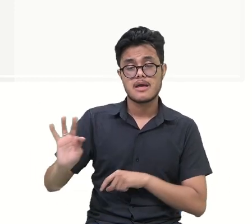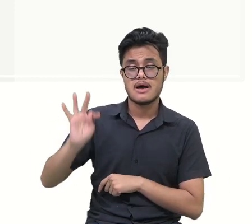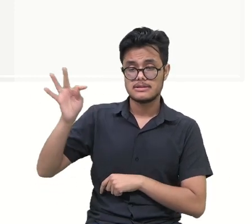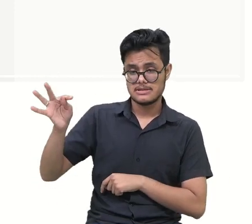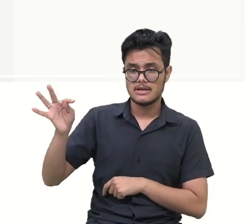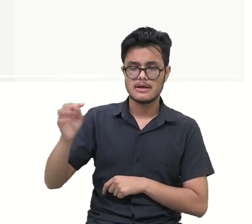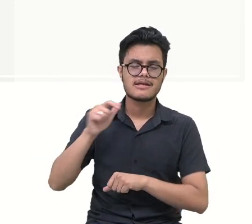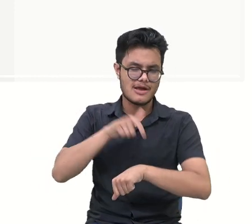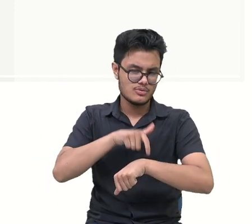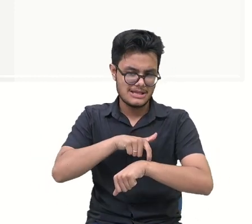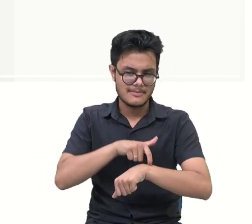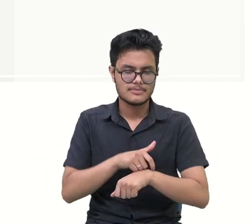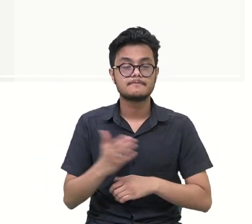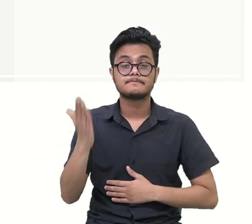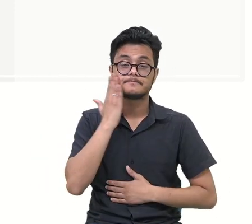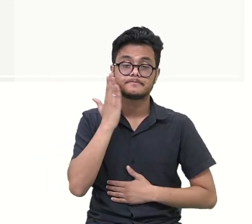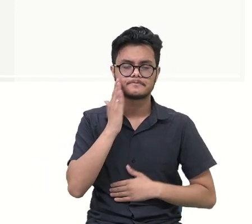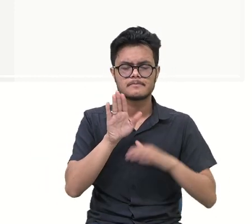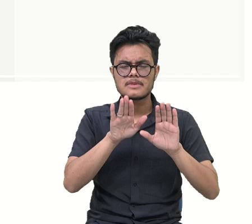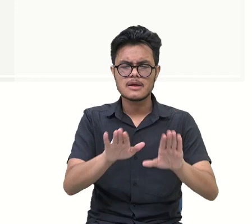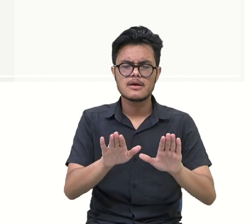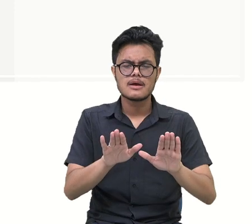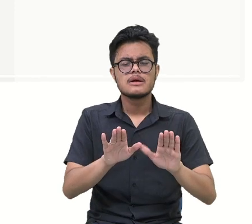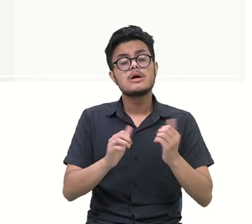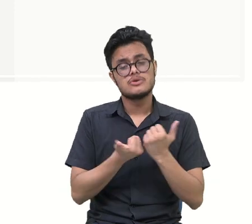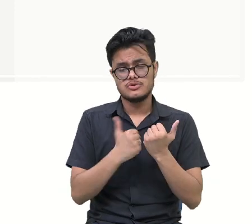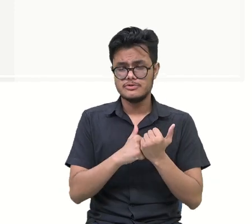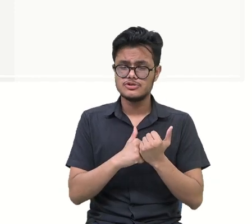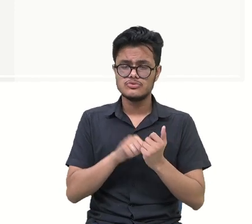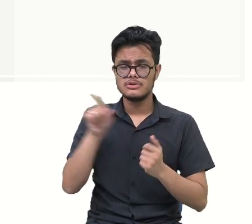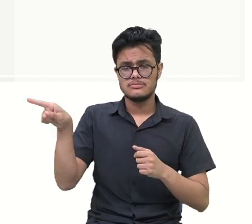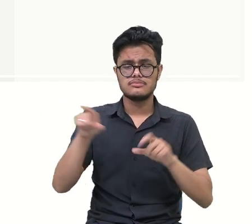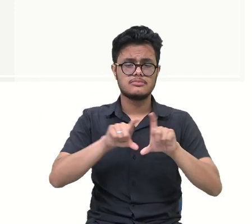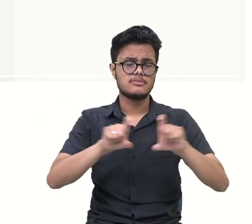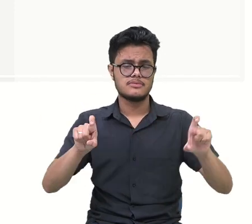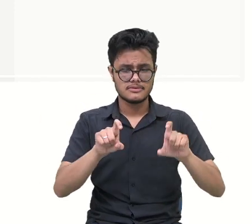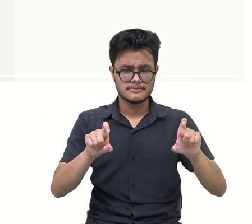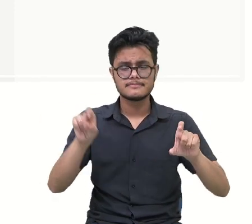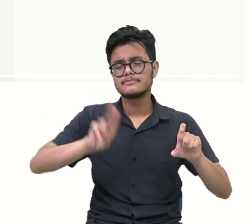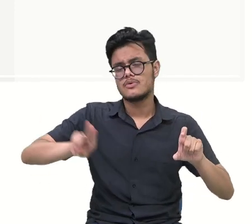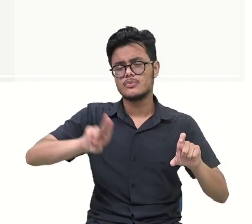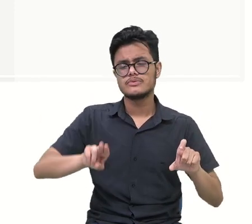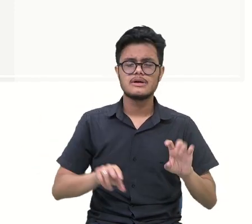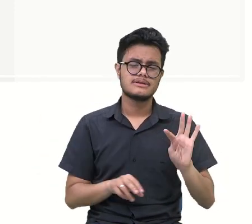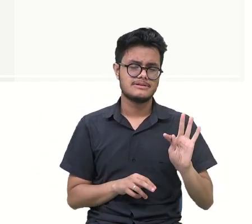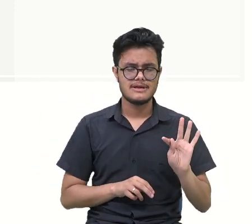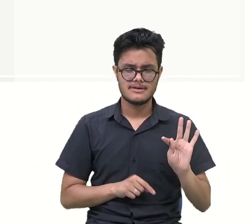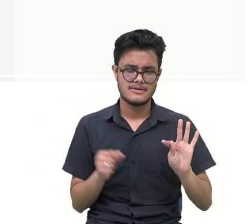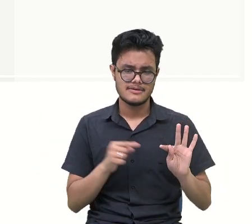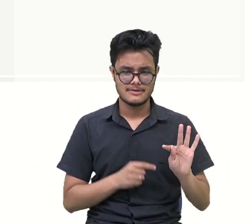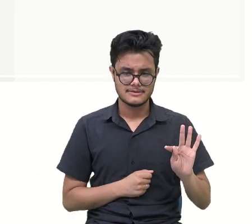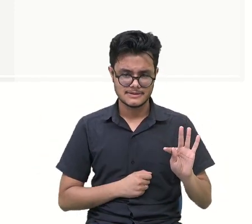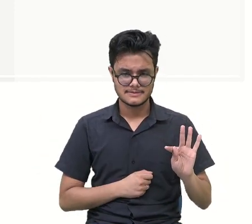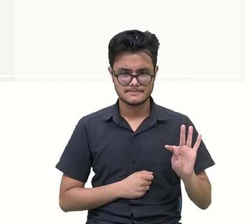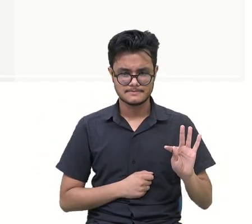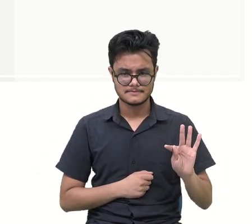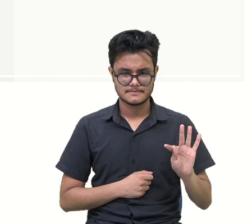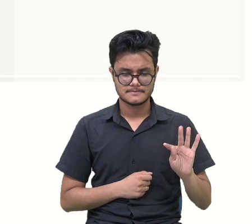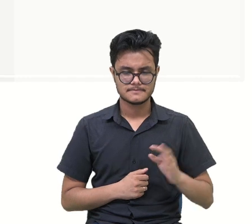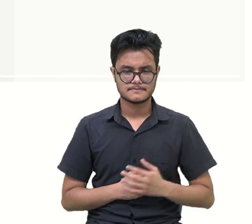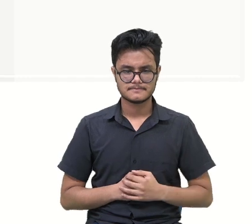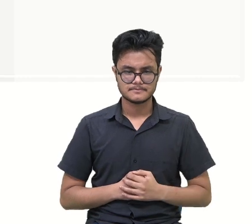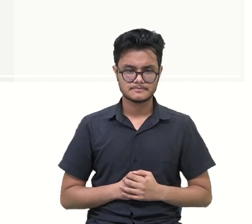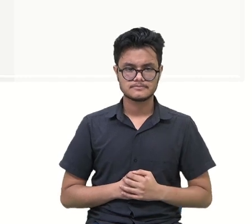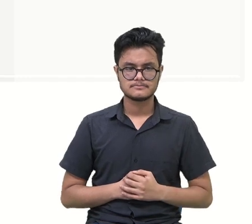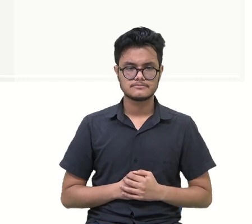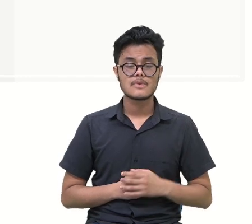fazer? Vamos apenas substituir o valor de T, que foi dado, olha só, o T